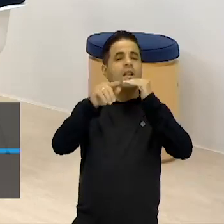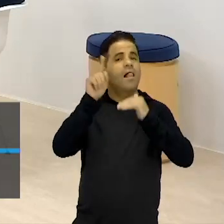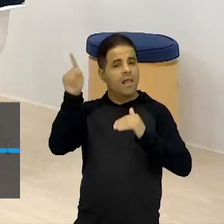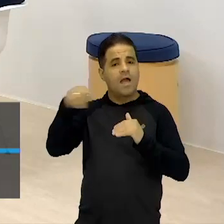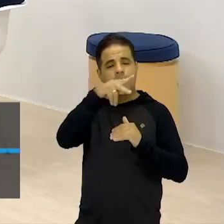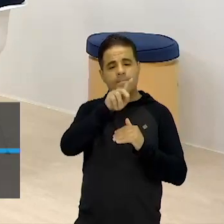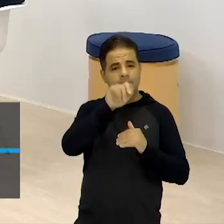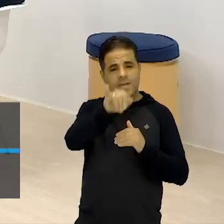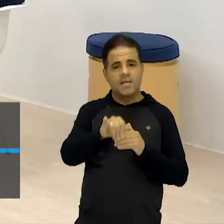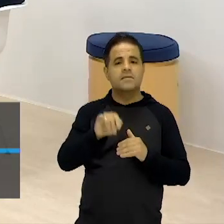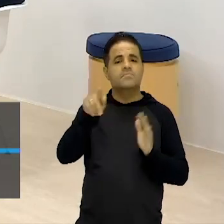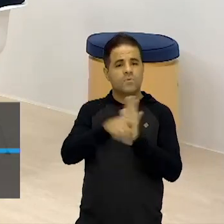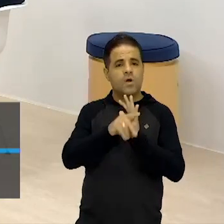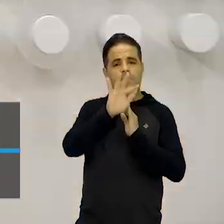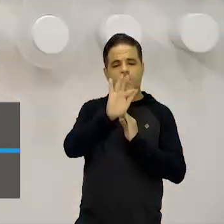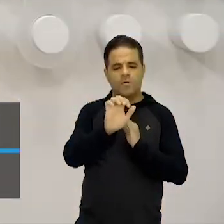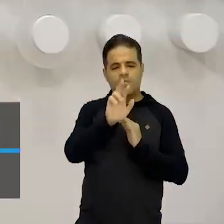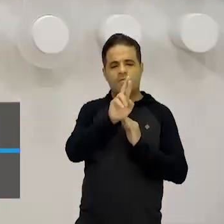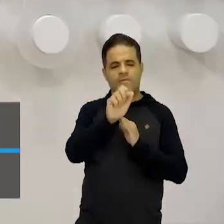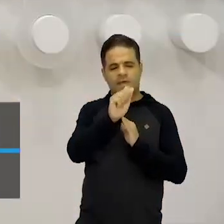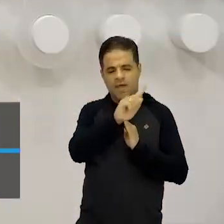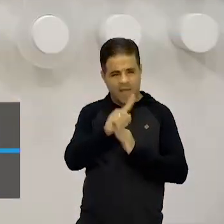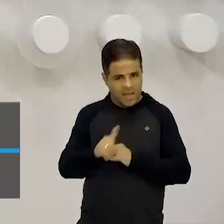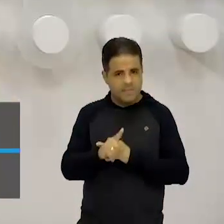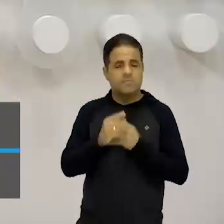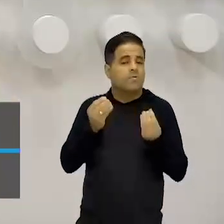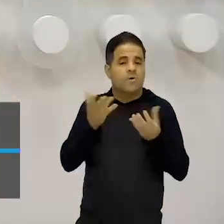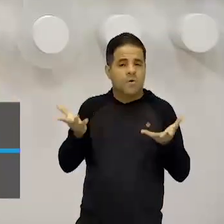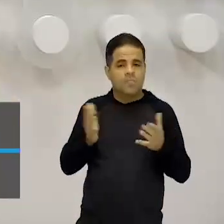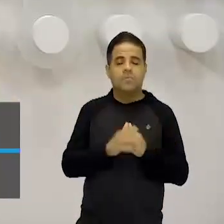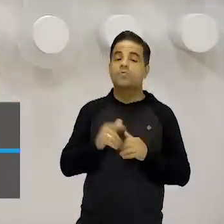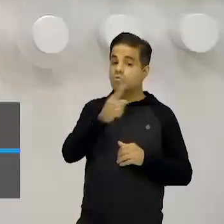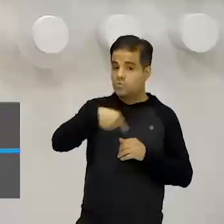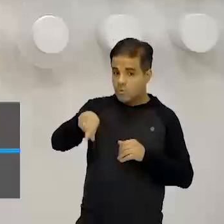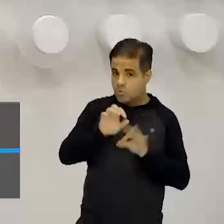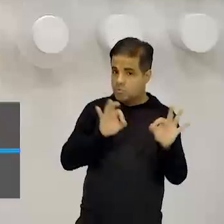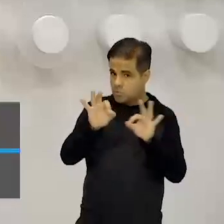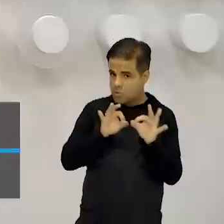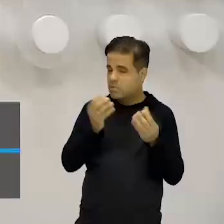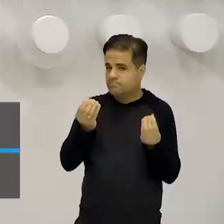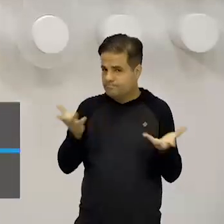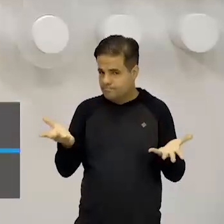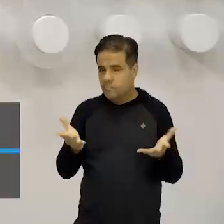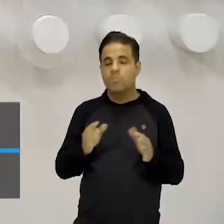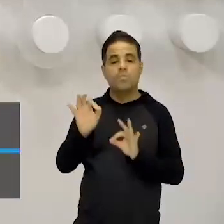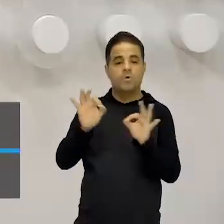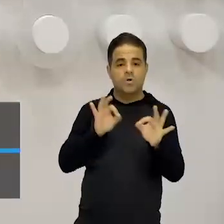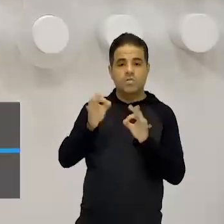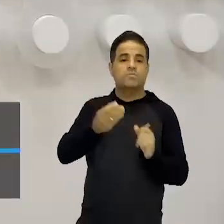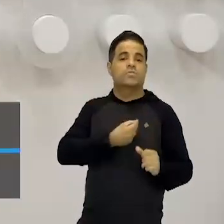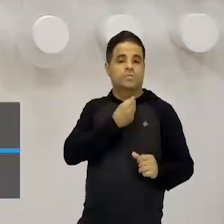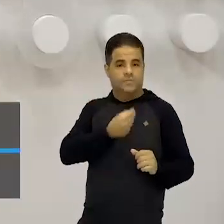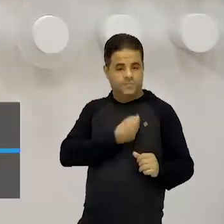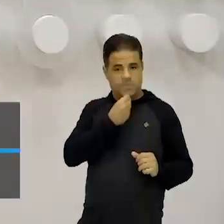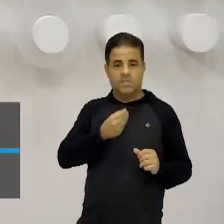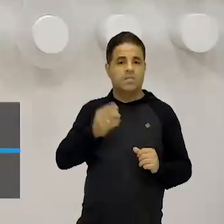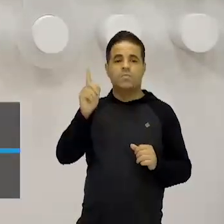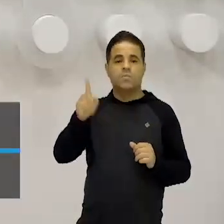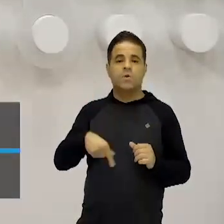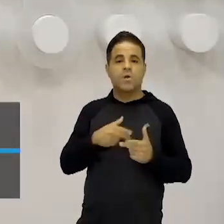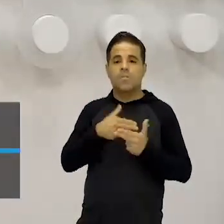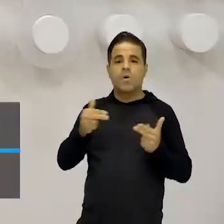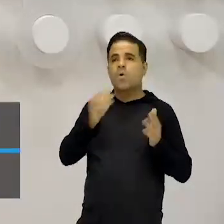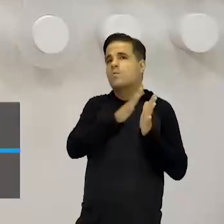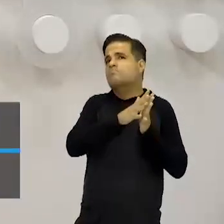lá na PEI de Ferraz. Então, os nossos projetos, eles funcionam assim. O projeto de vida, ele não tem que ser uma